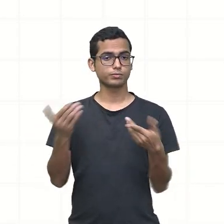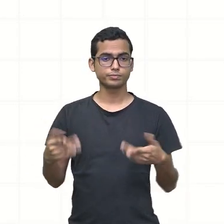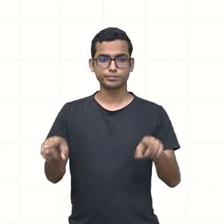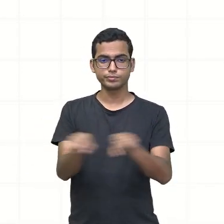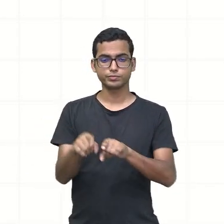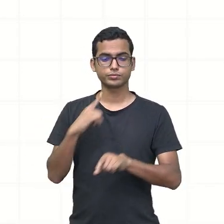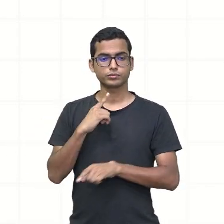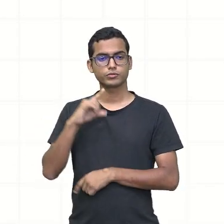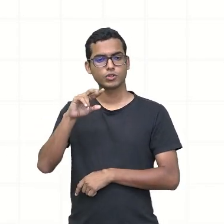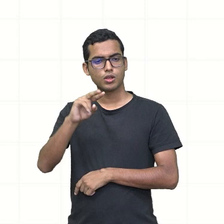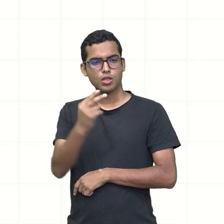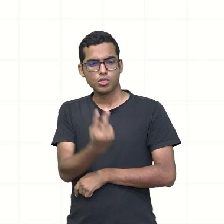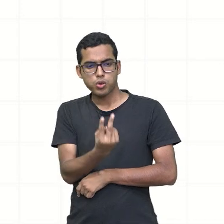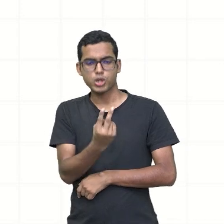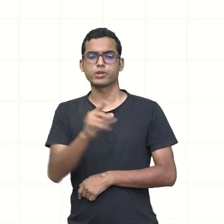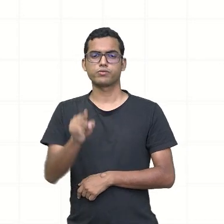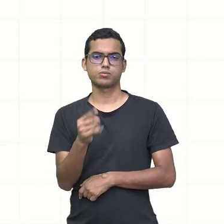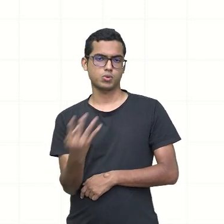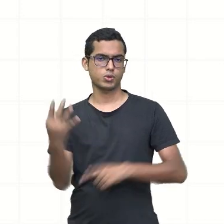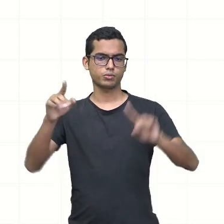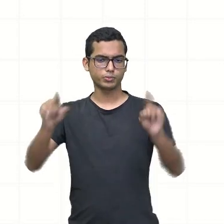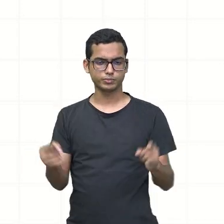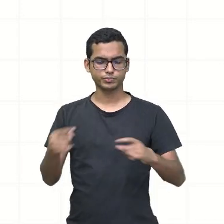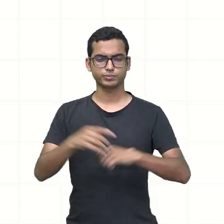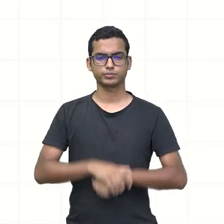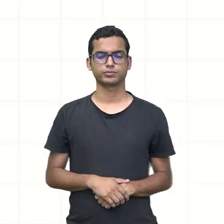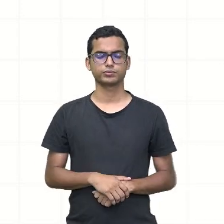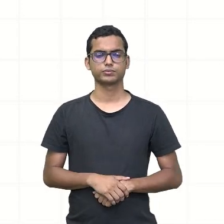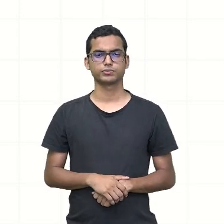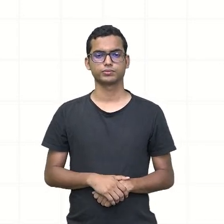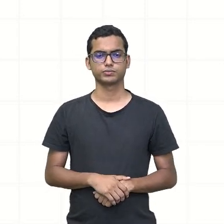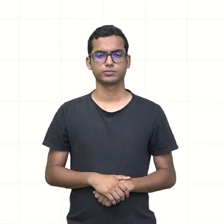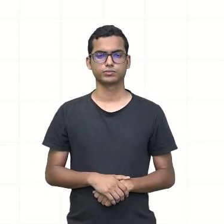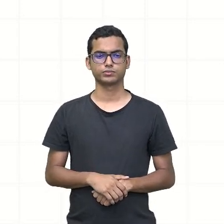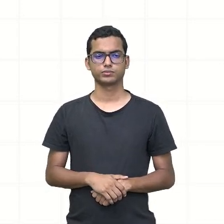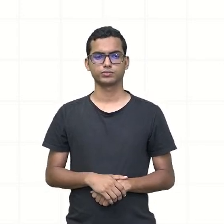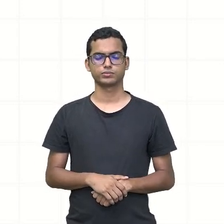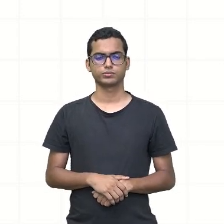em 2,4. O ponto A está em